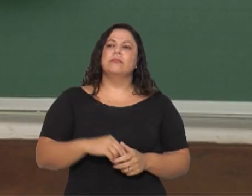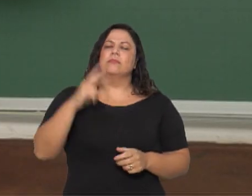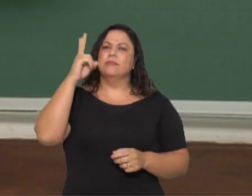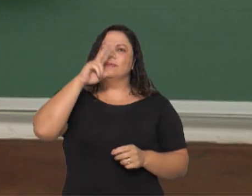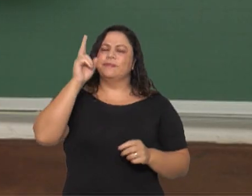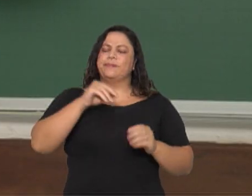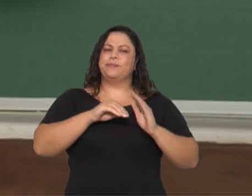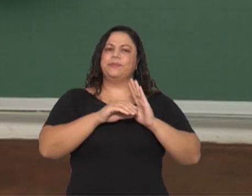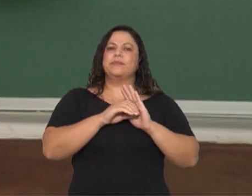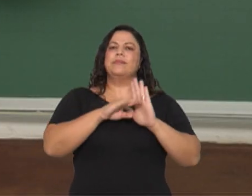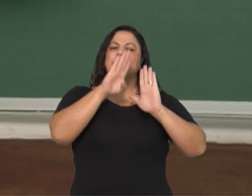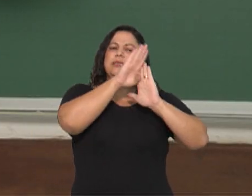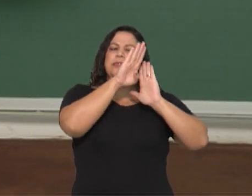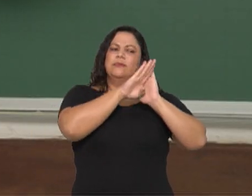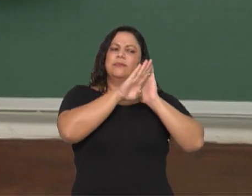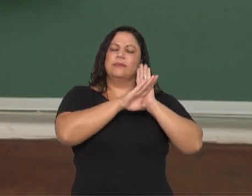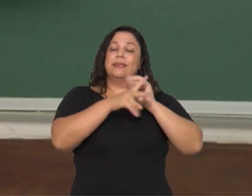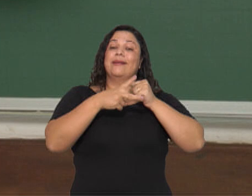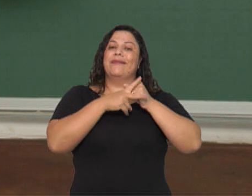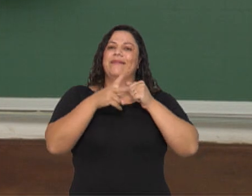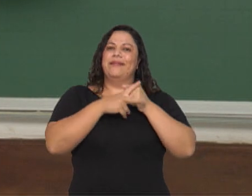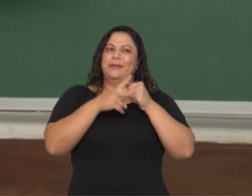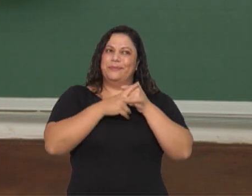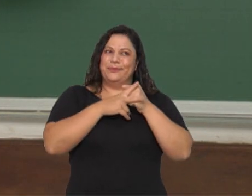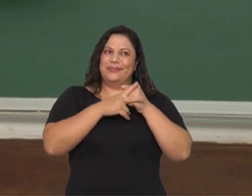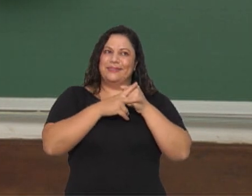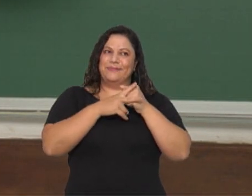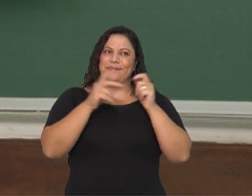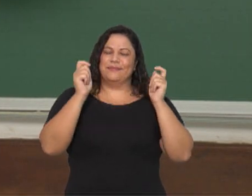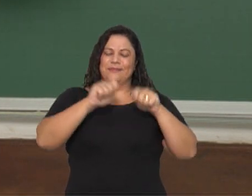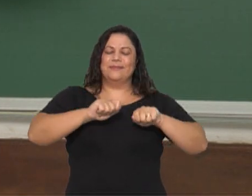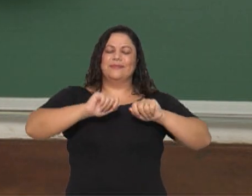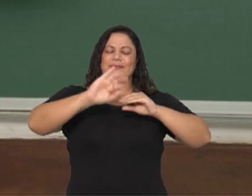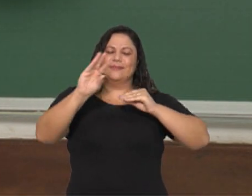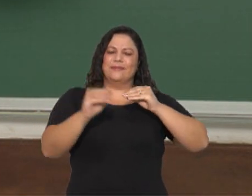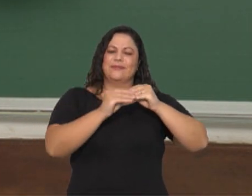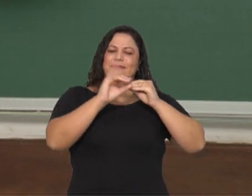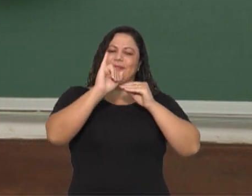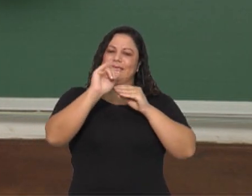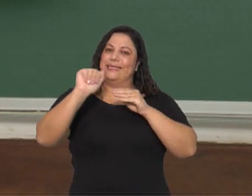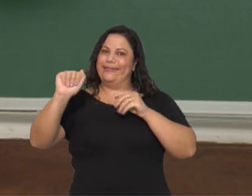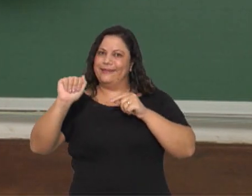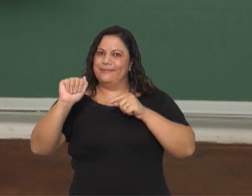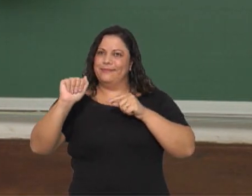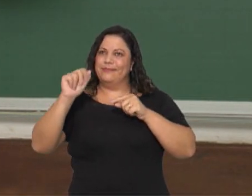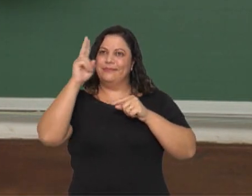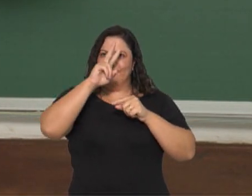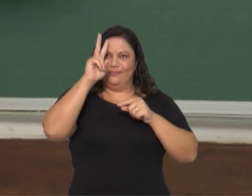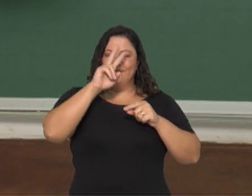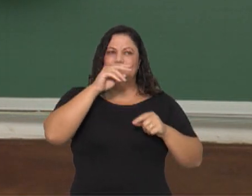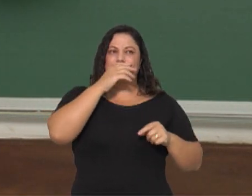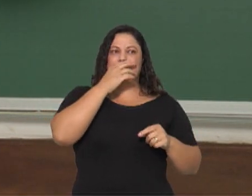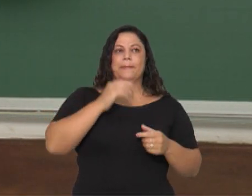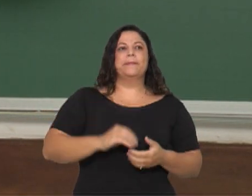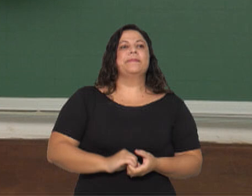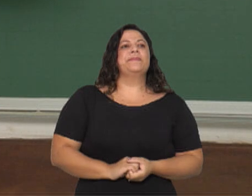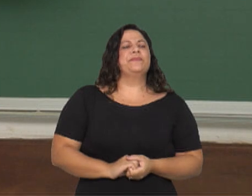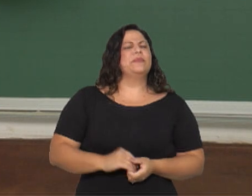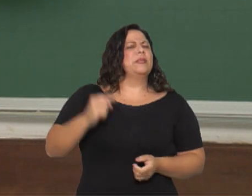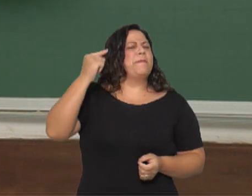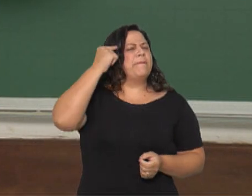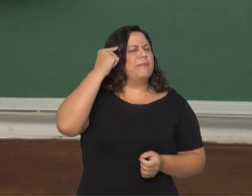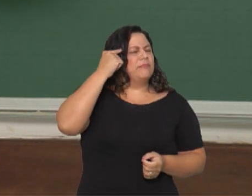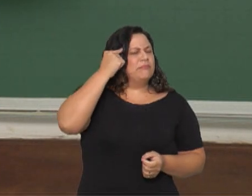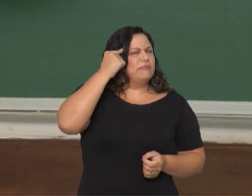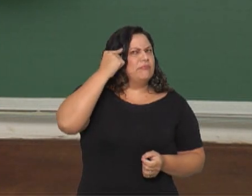orações condicionais para verbos regulares. Apenas o acréscimo do ia depois do infinitivo, lembram? Eu pensaria,